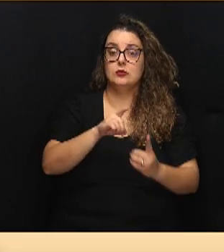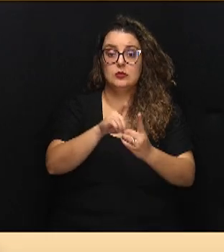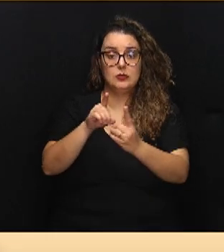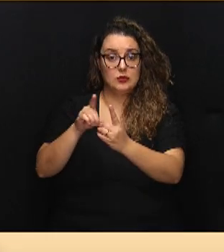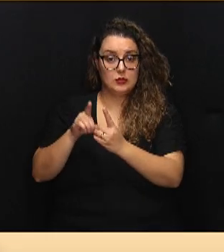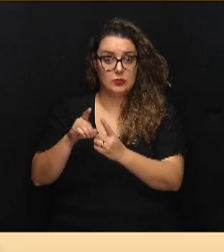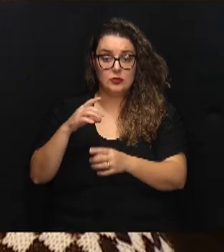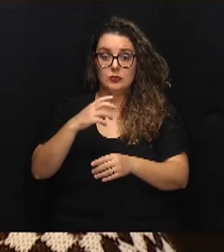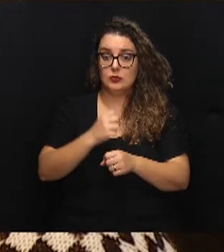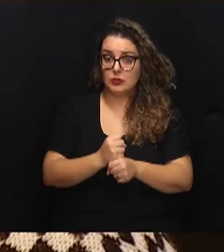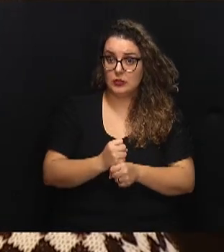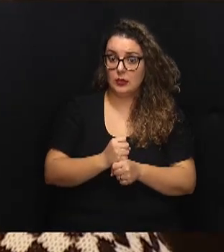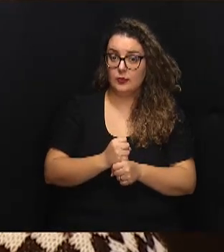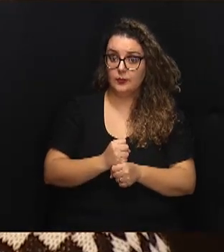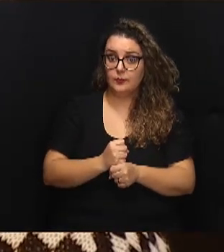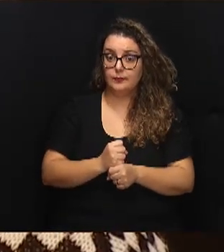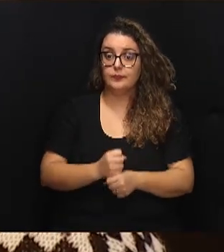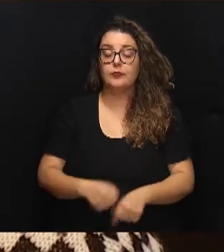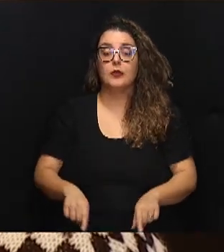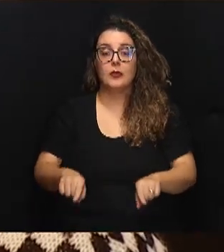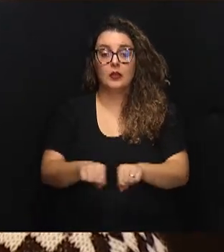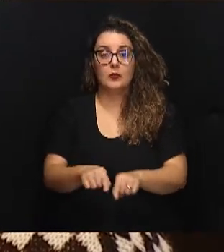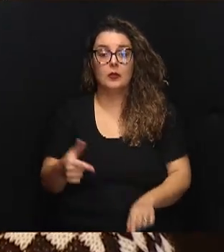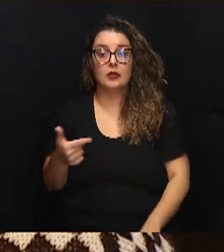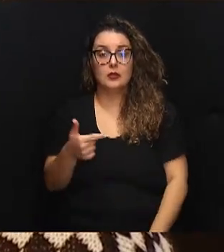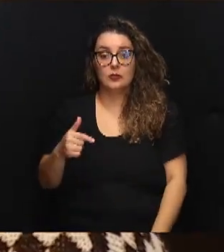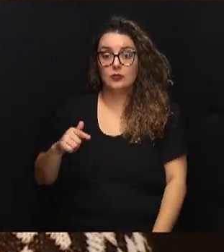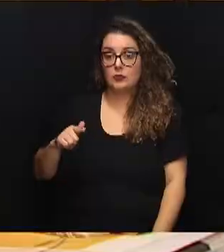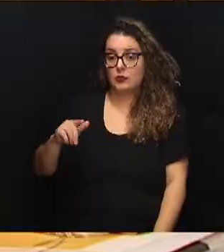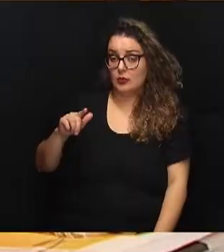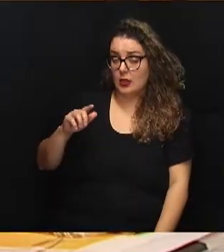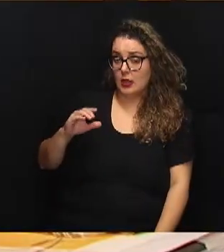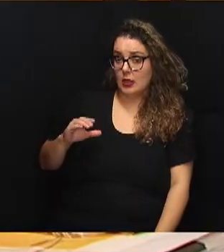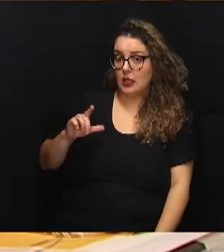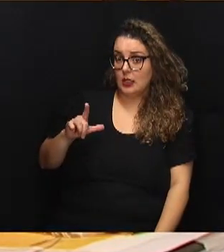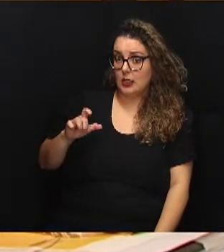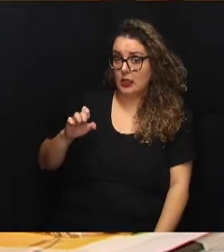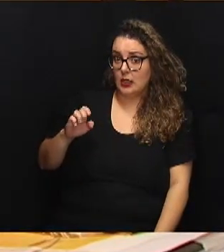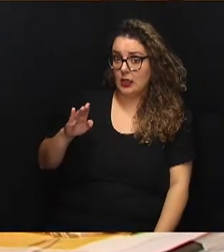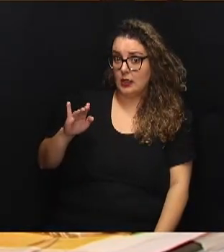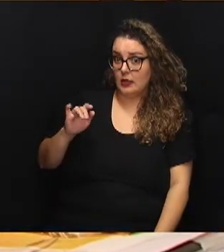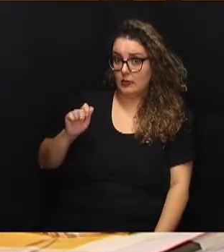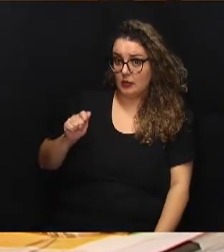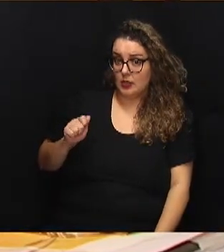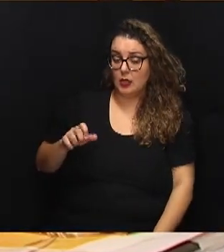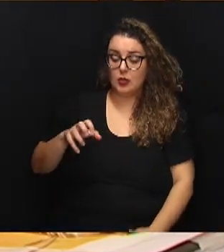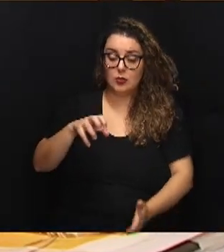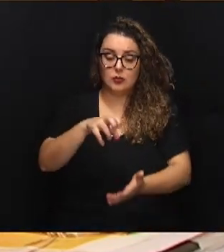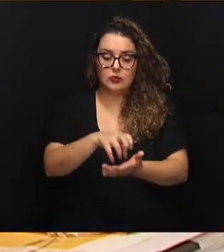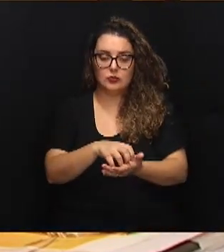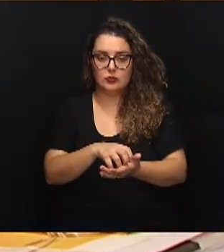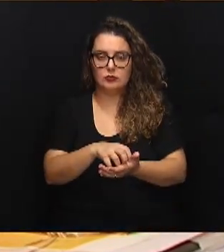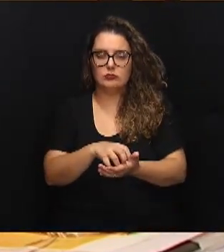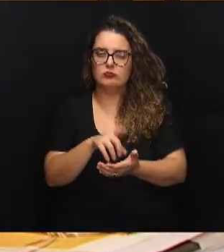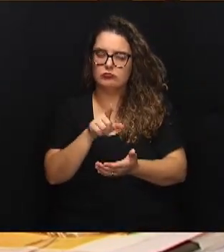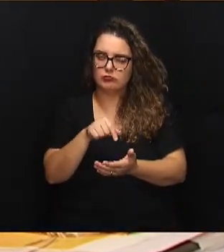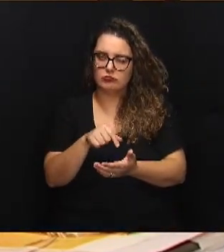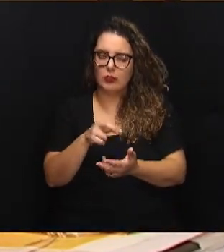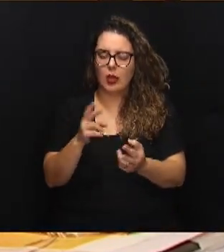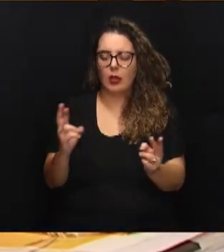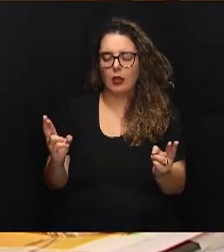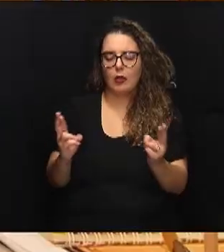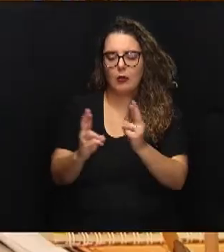859 no total. Ainda segundo o Clébia, o centro funciona como uma espécie de ponte entre